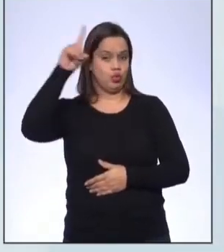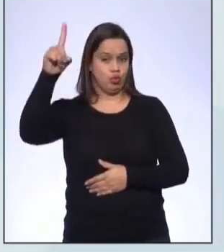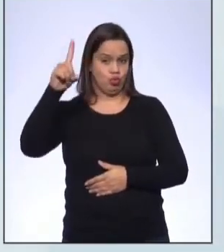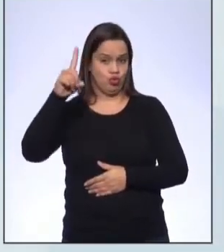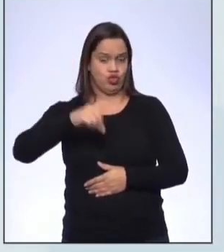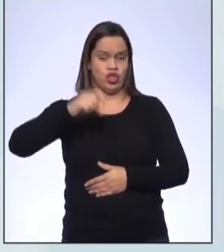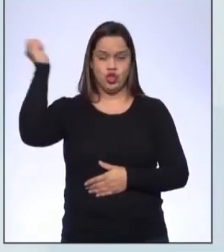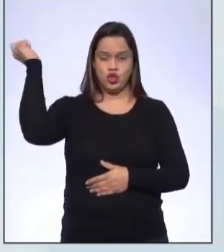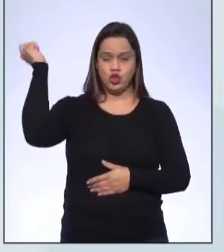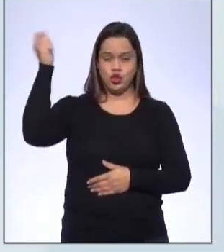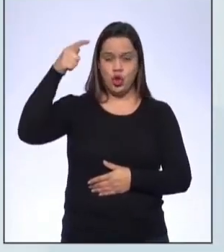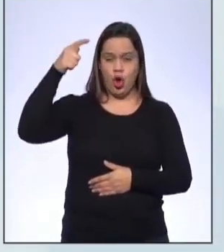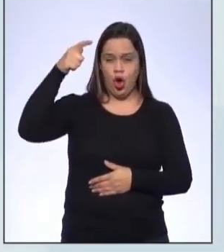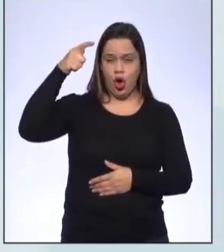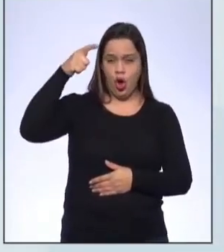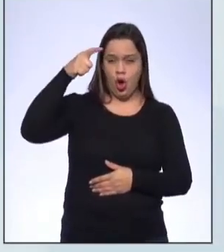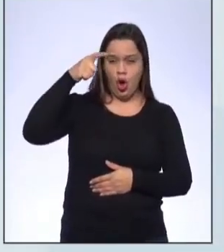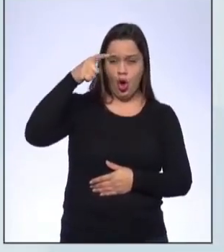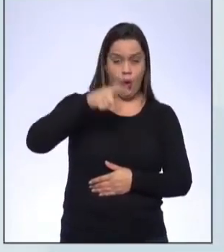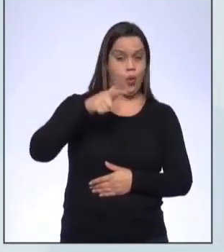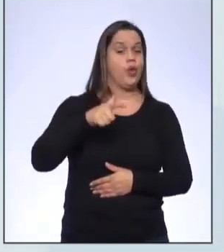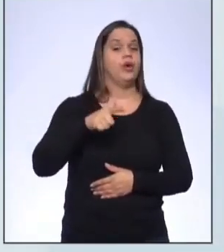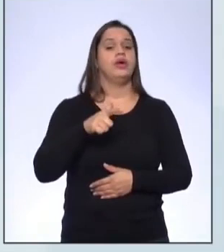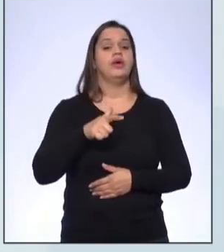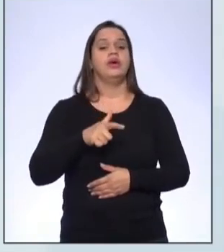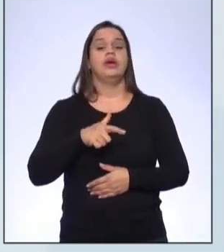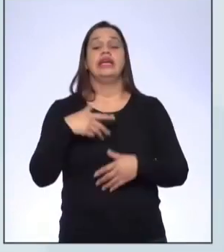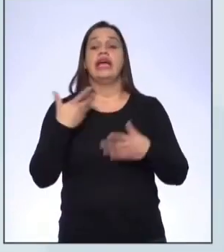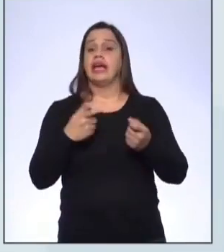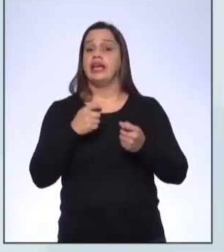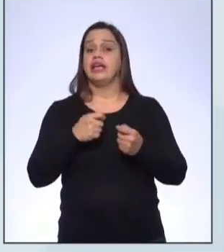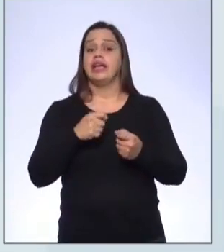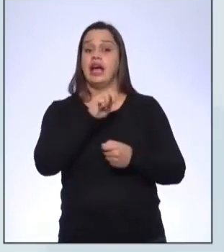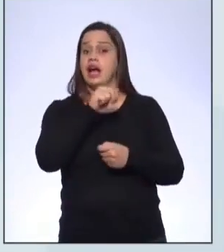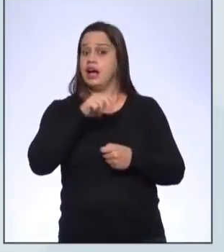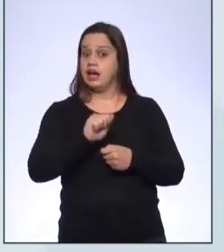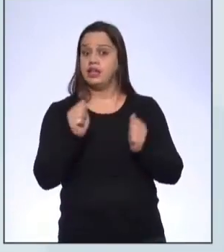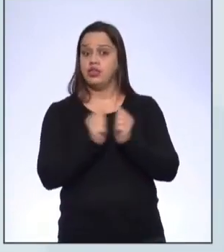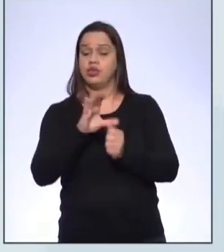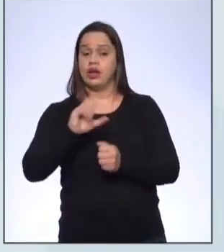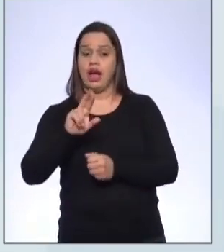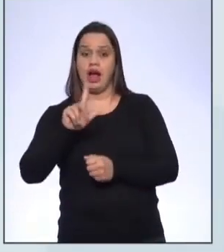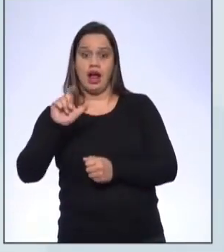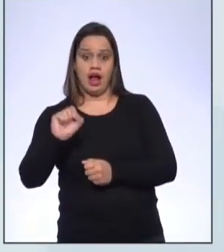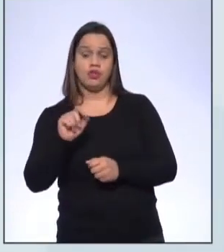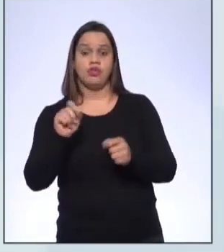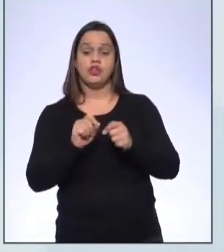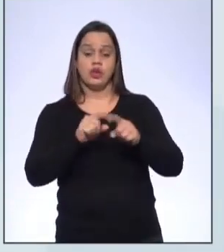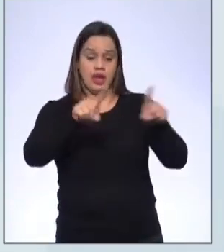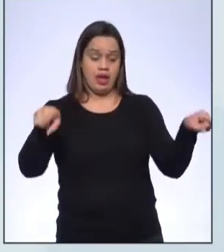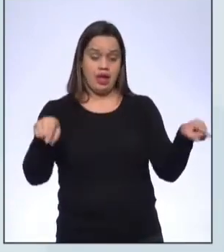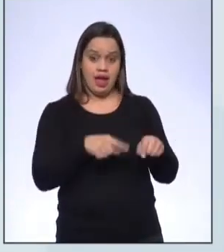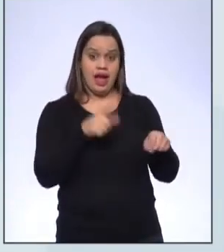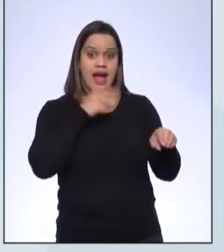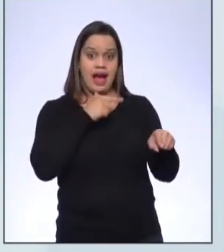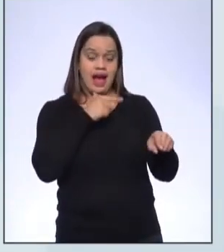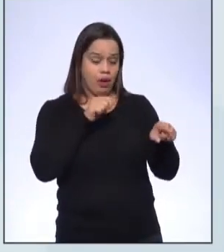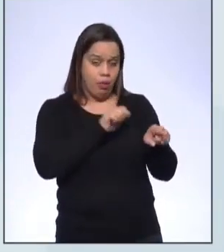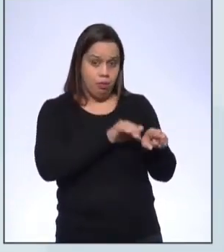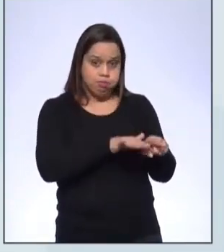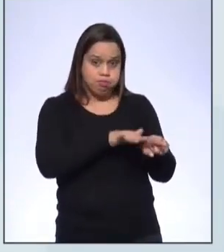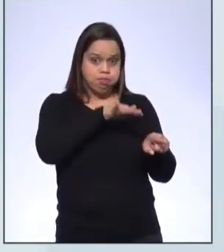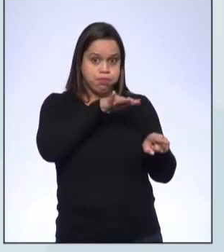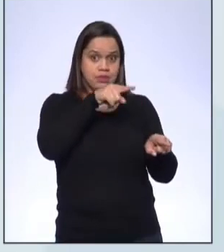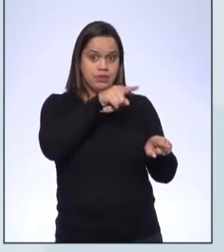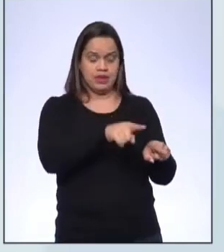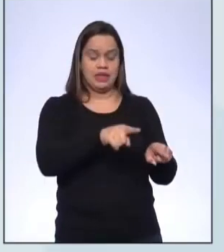e Carlos irão encher uma piscina e sabem que precisam de 1000 litros de água e